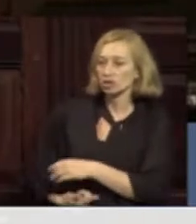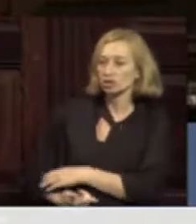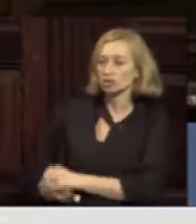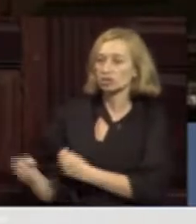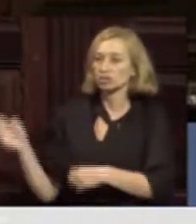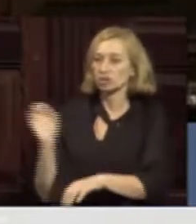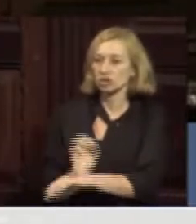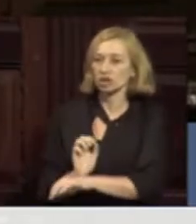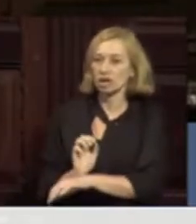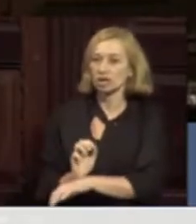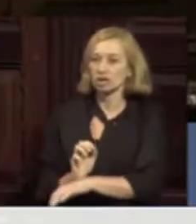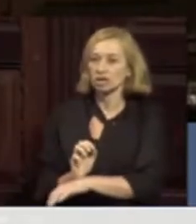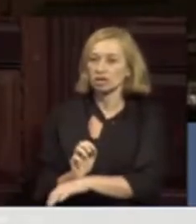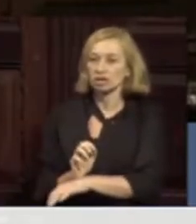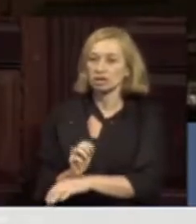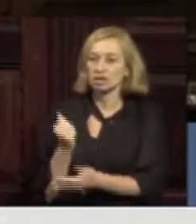da